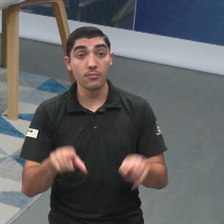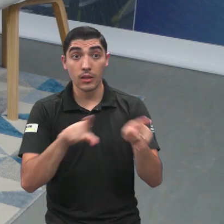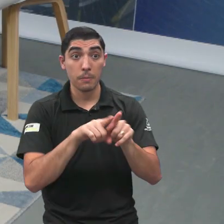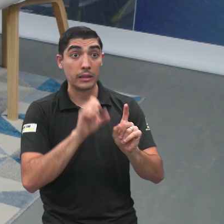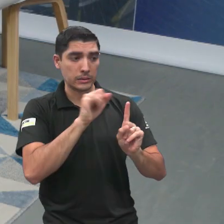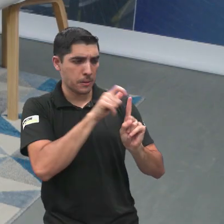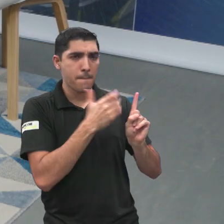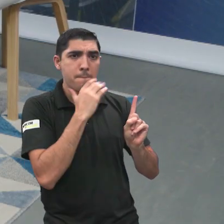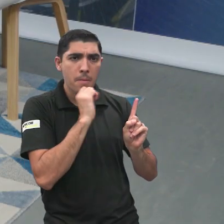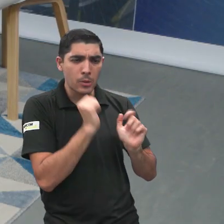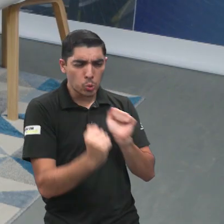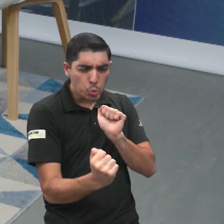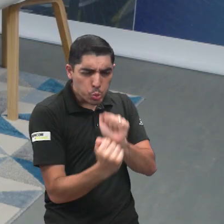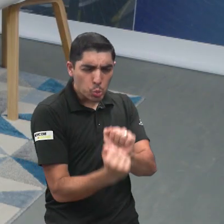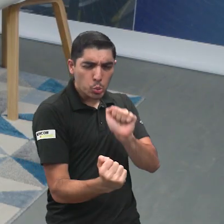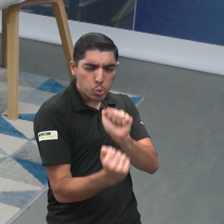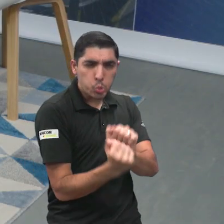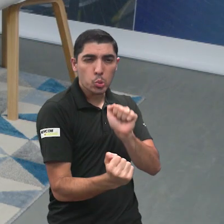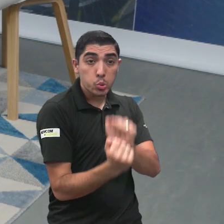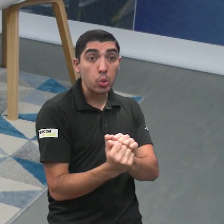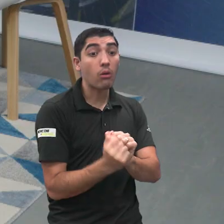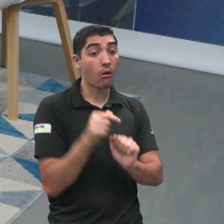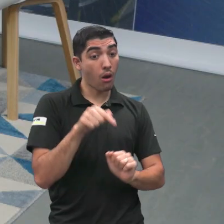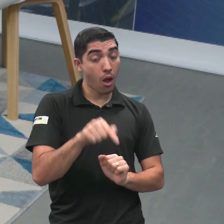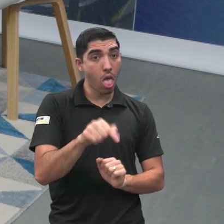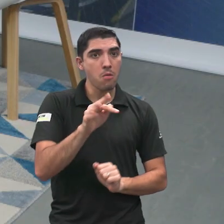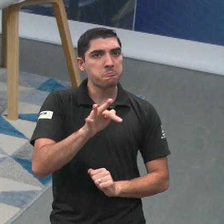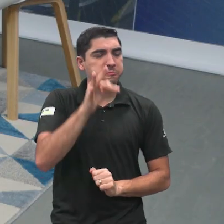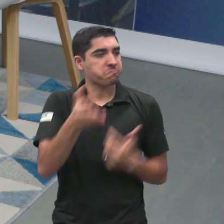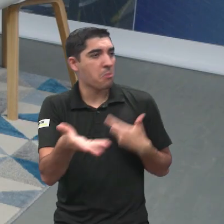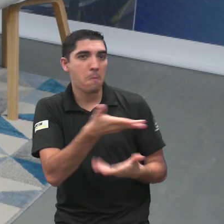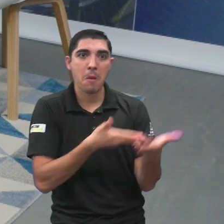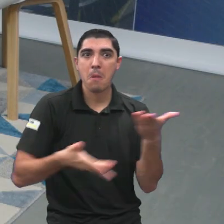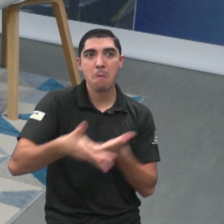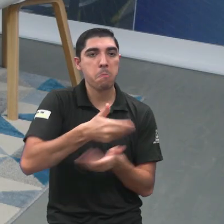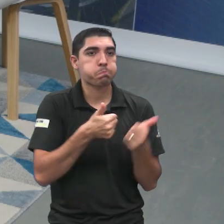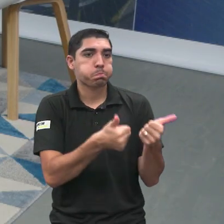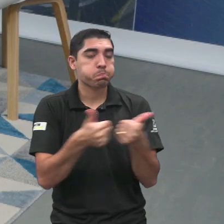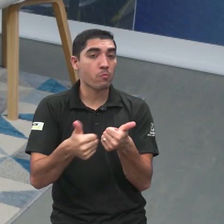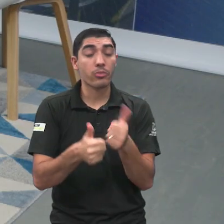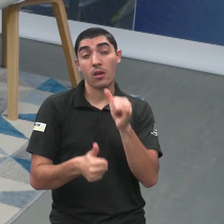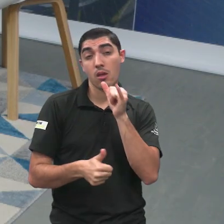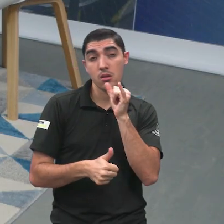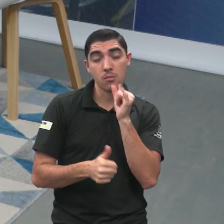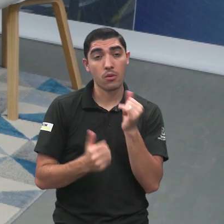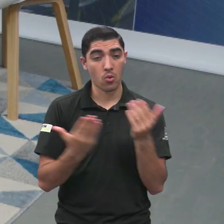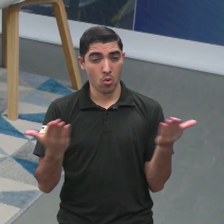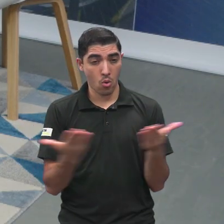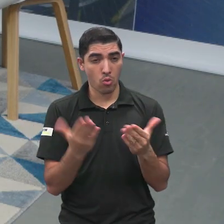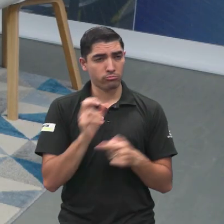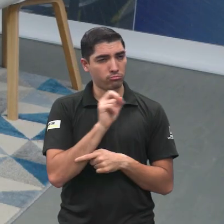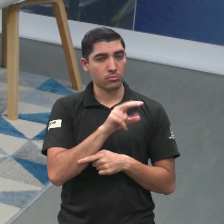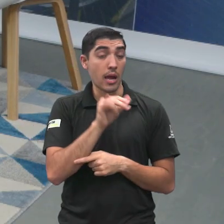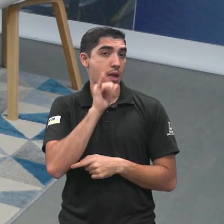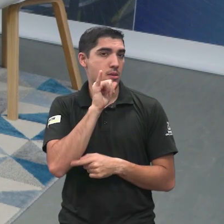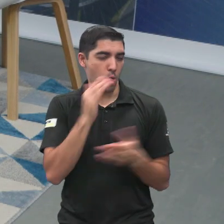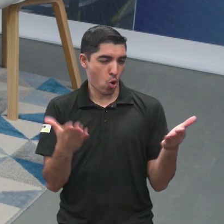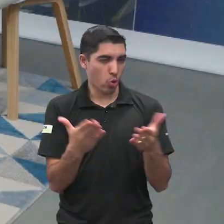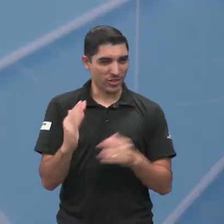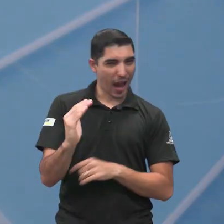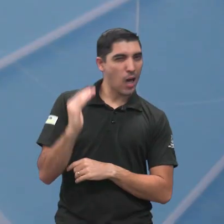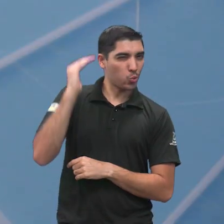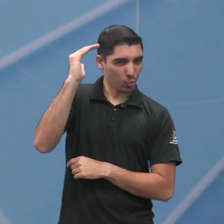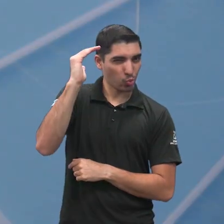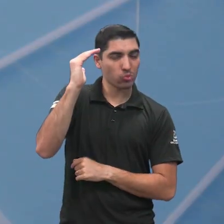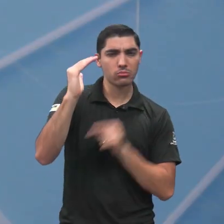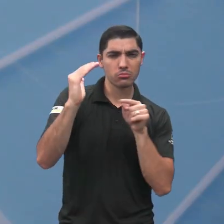presença paterna influencia em uma boa capacidade de socialização. Sim. Tem algumas pessoas hoje que têm problemas, falando de adultos agora,